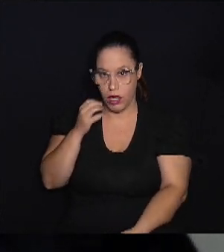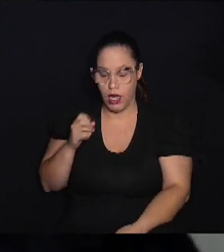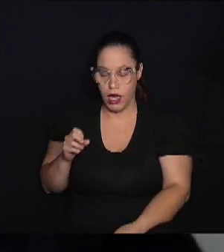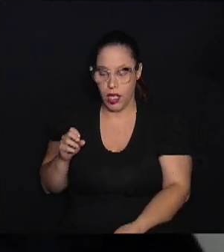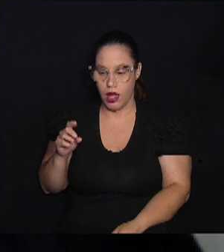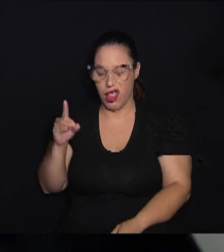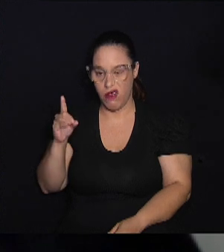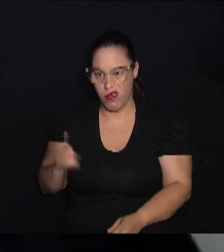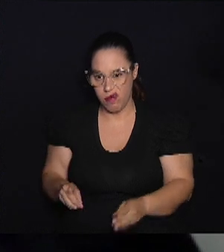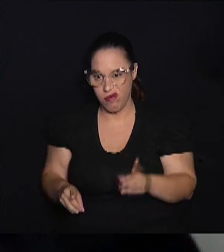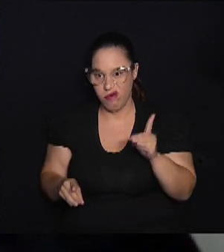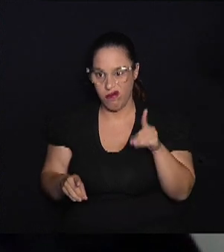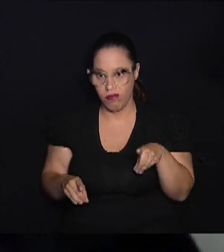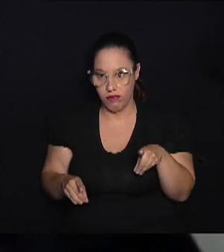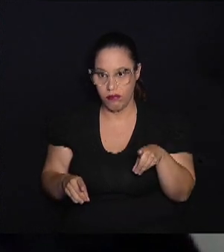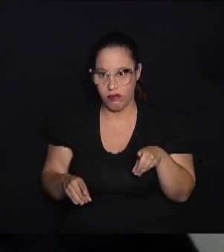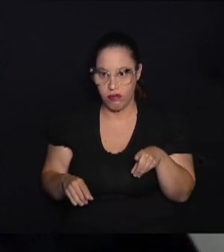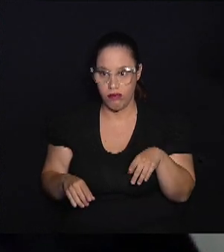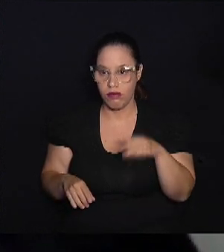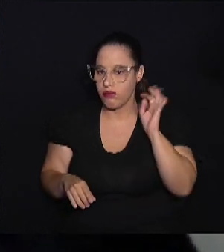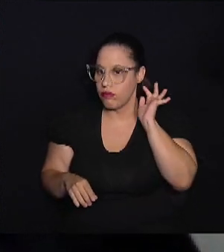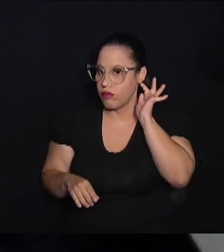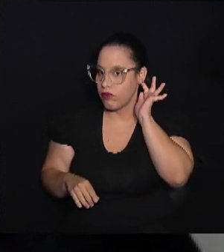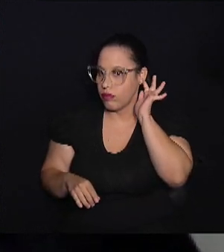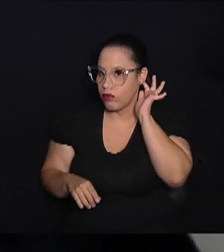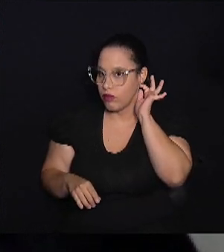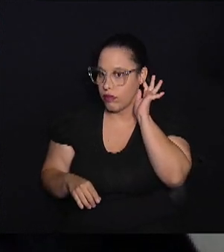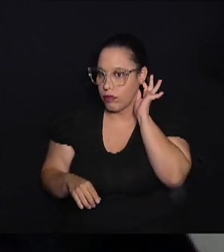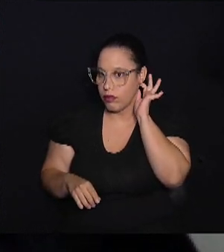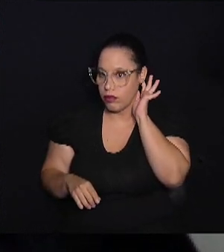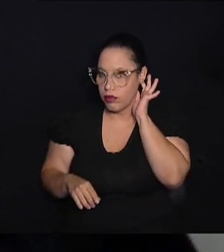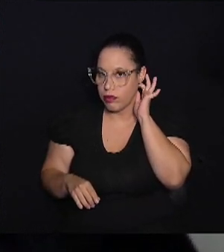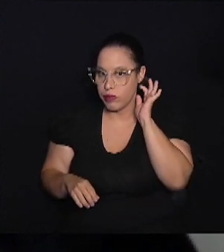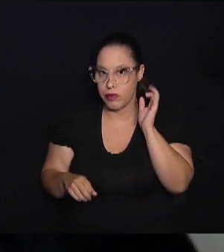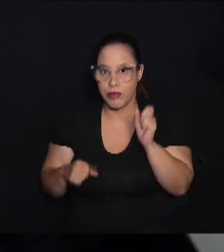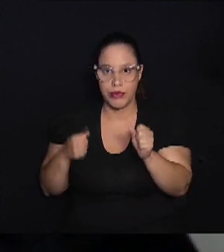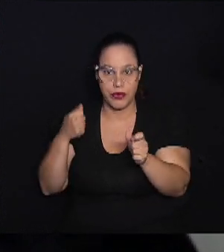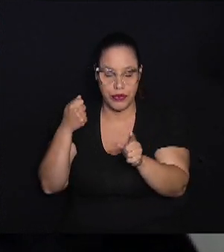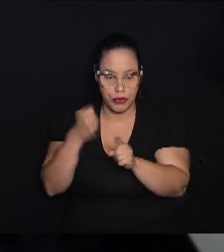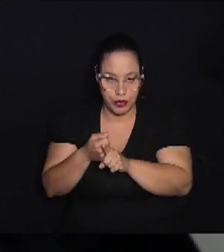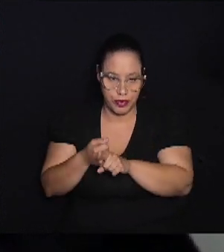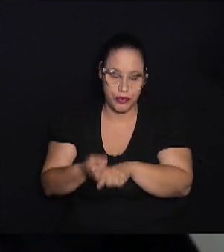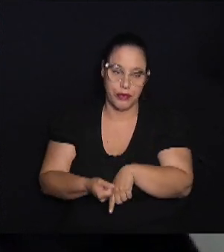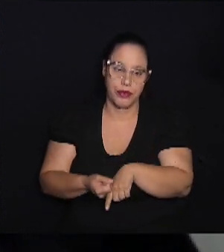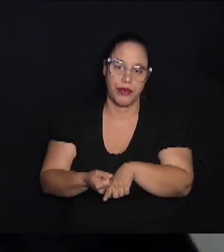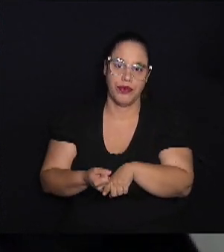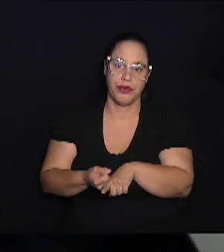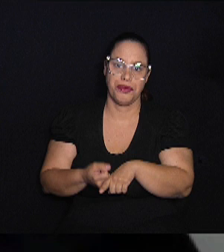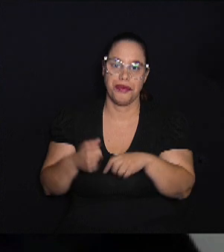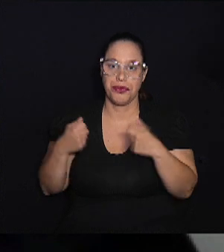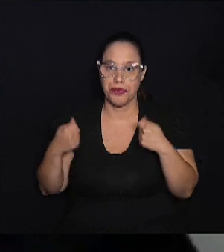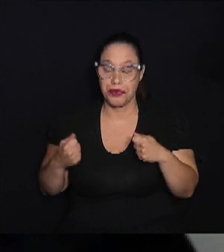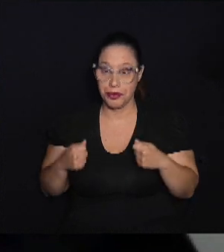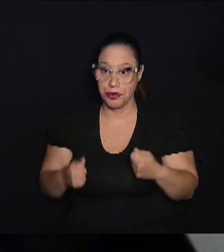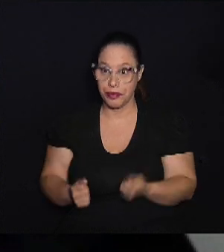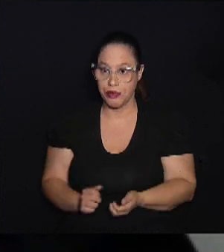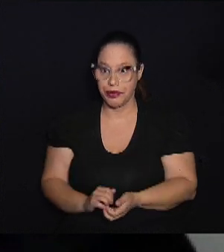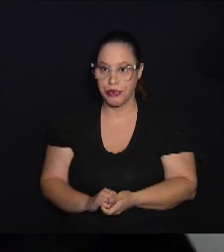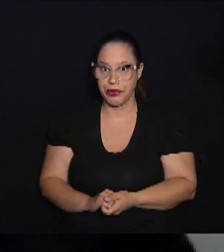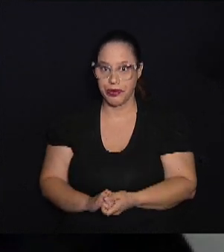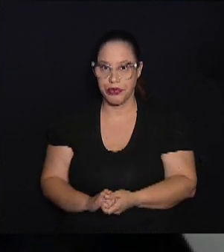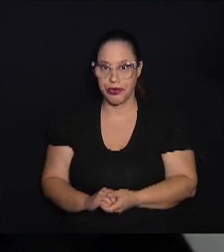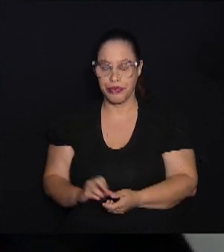deficiência, mas elas também não atingem as necessidades ideais que elas precisam. E aí, as